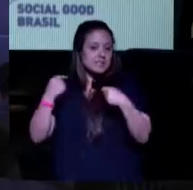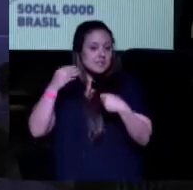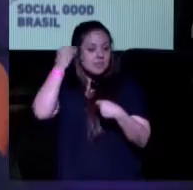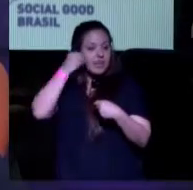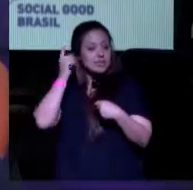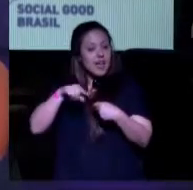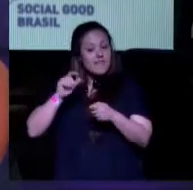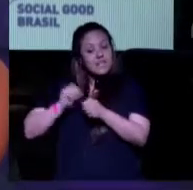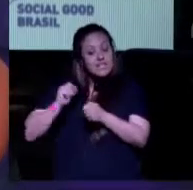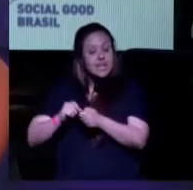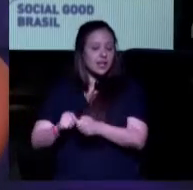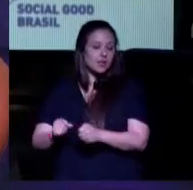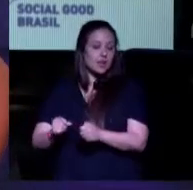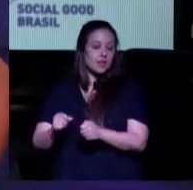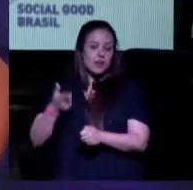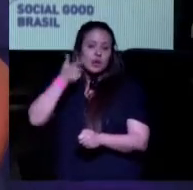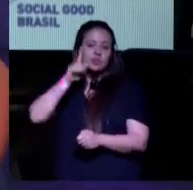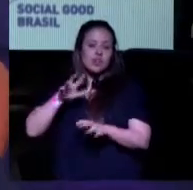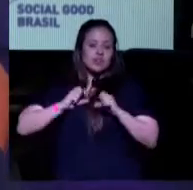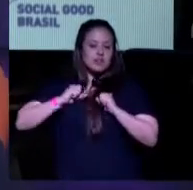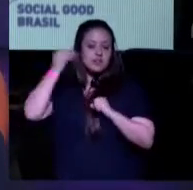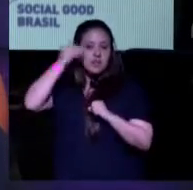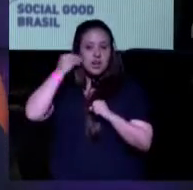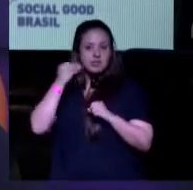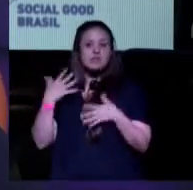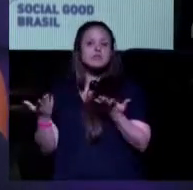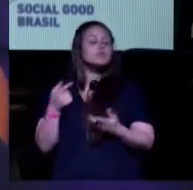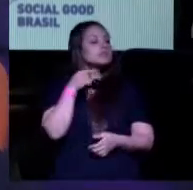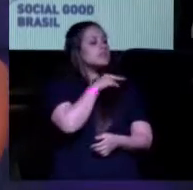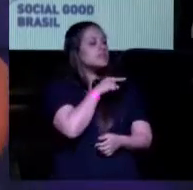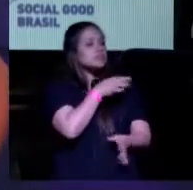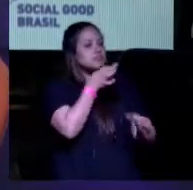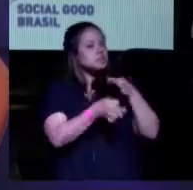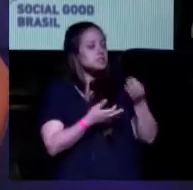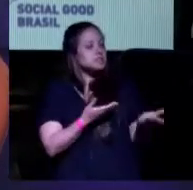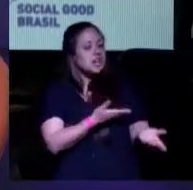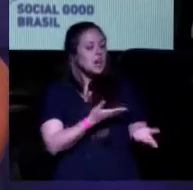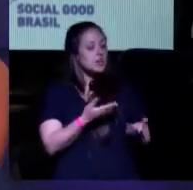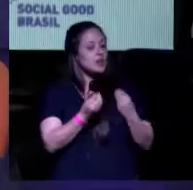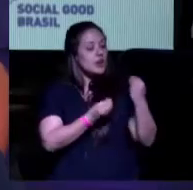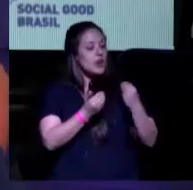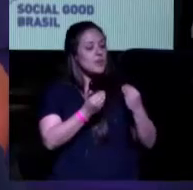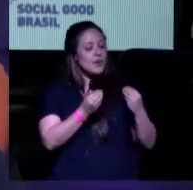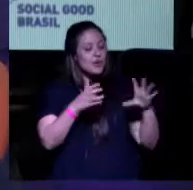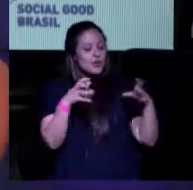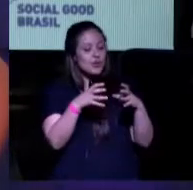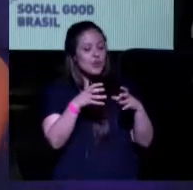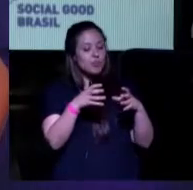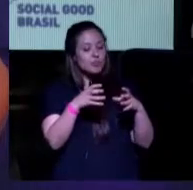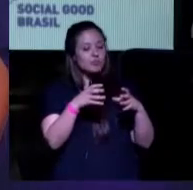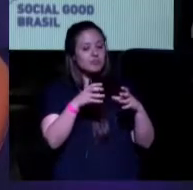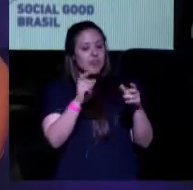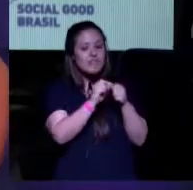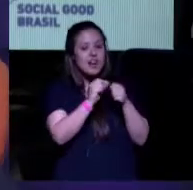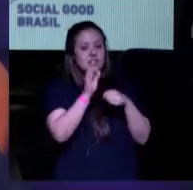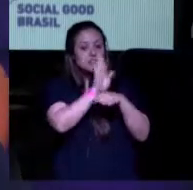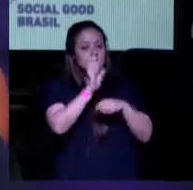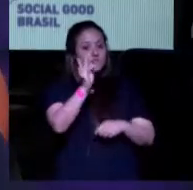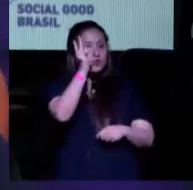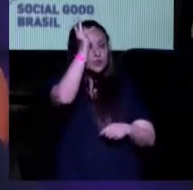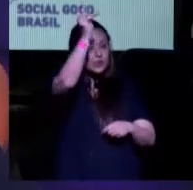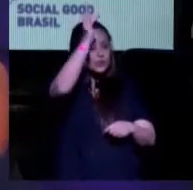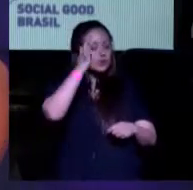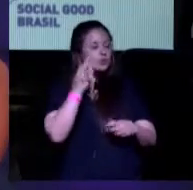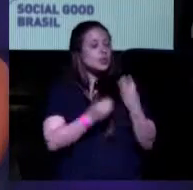prático que são organizações do futuro a e dá um exemplo que eu acho que não é da sua própria experiência